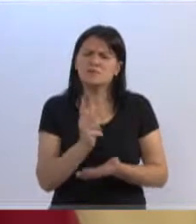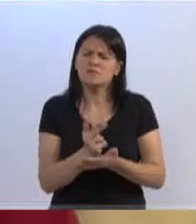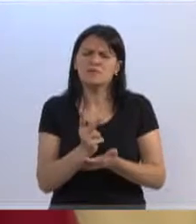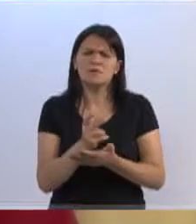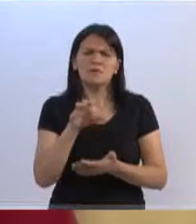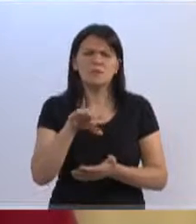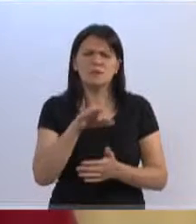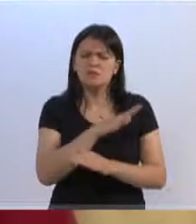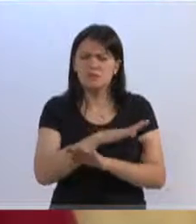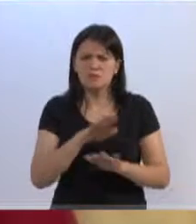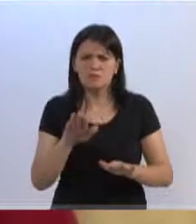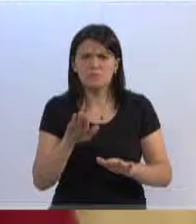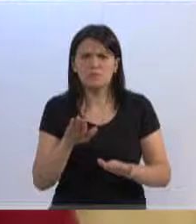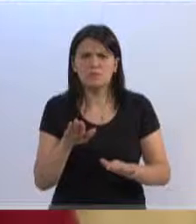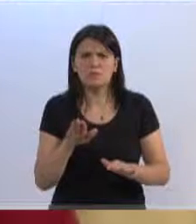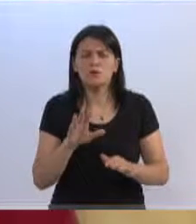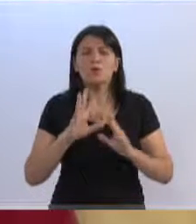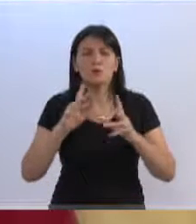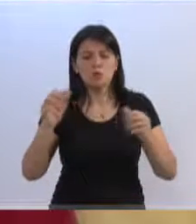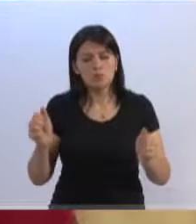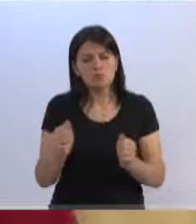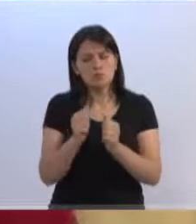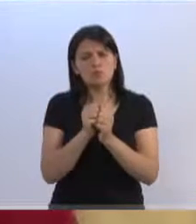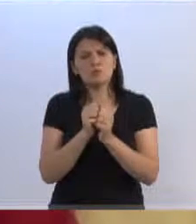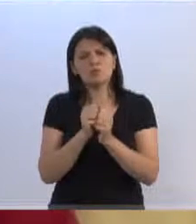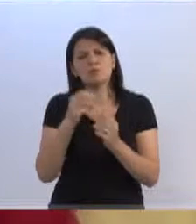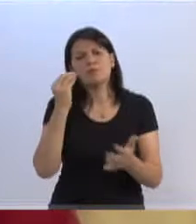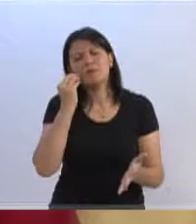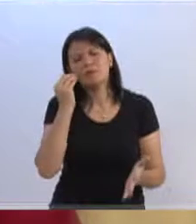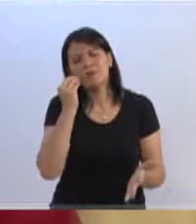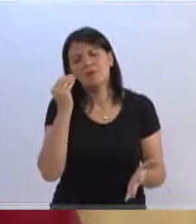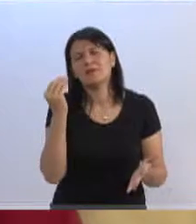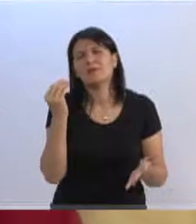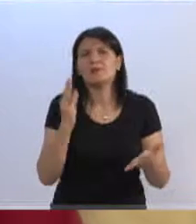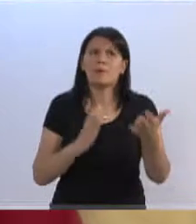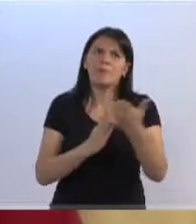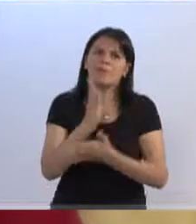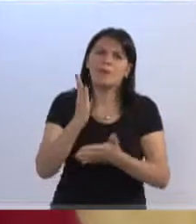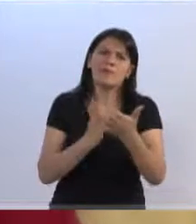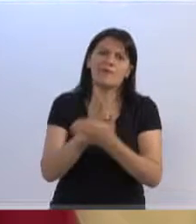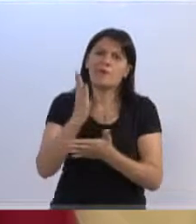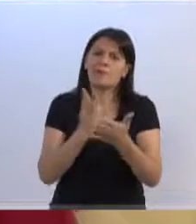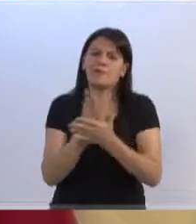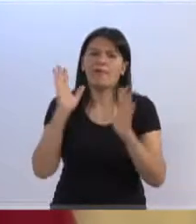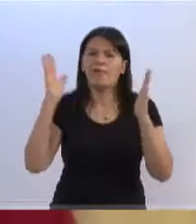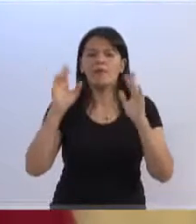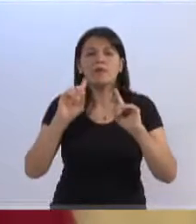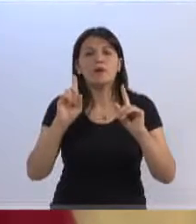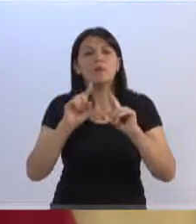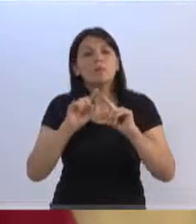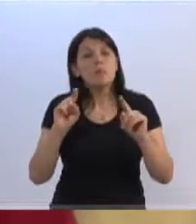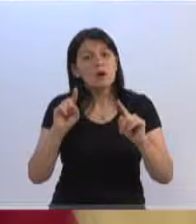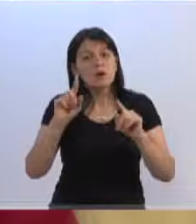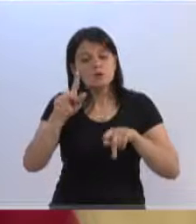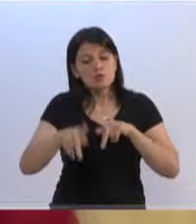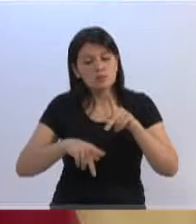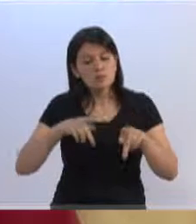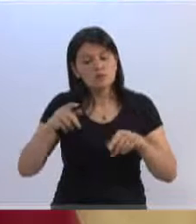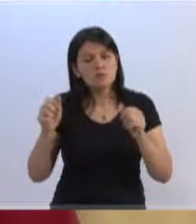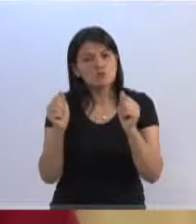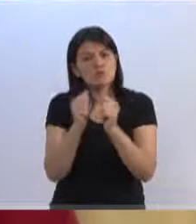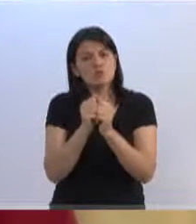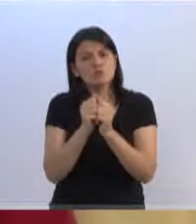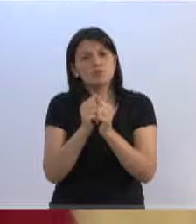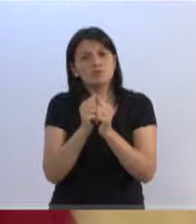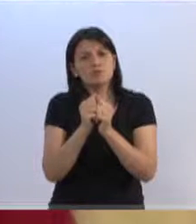Passadas as eleições, todos devem se unir. Óbvio que não devem aprovar tudo, bater palma para tudo, mas o povo deve se unir em favor da